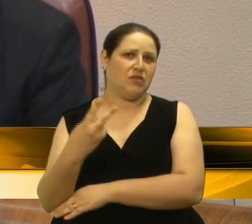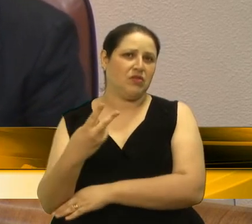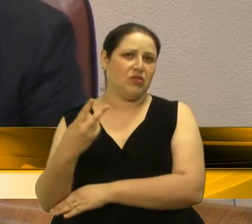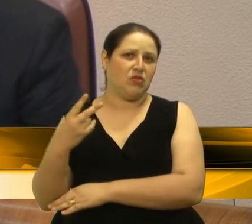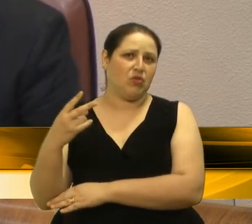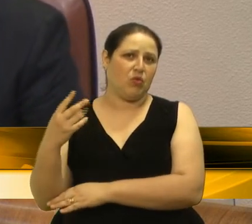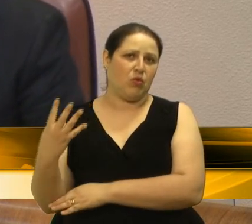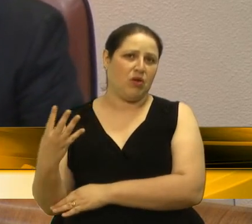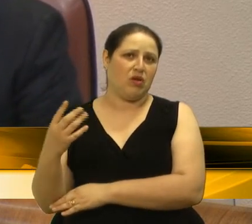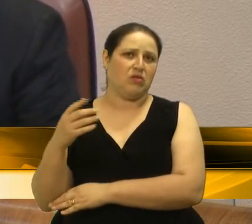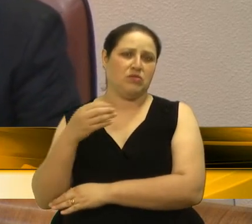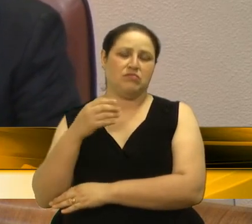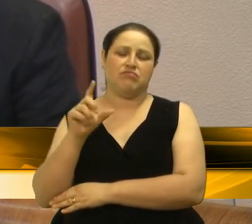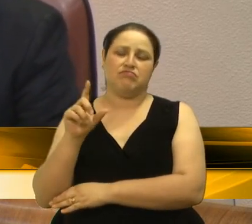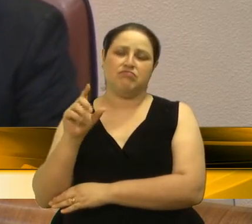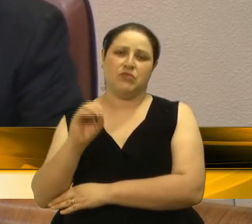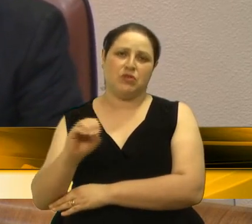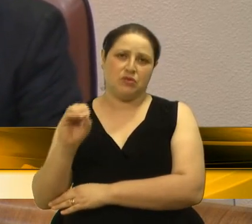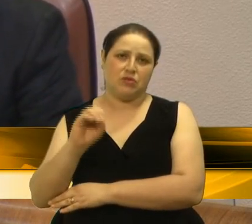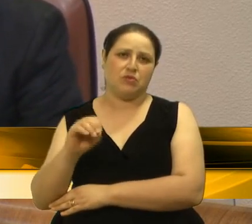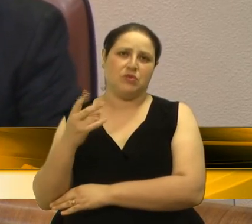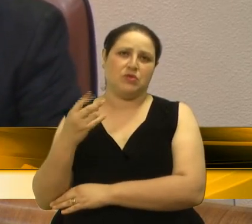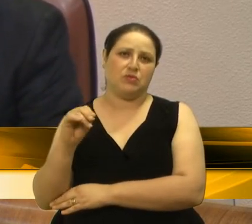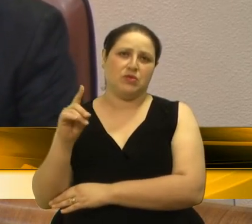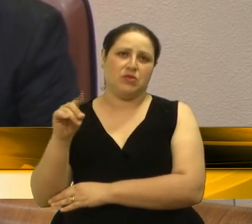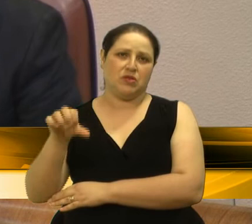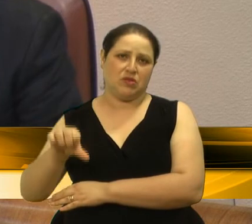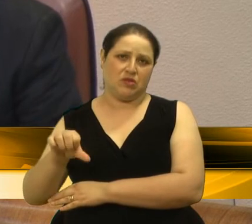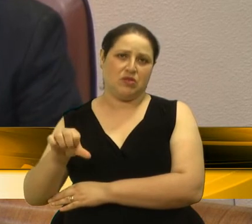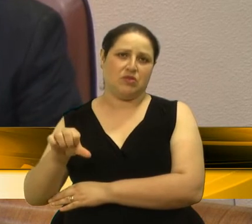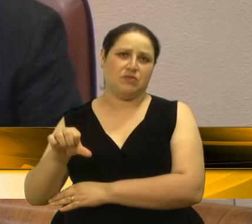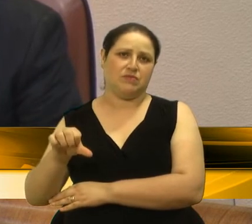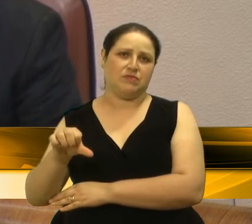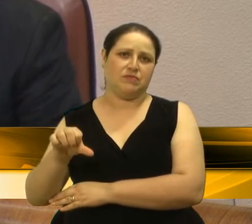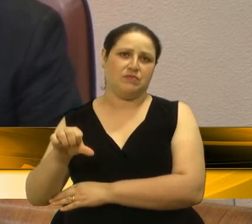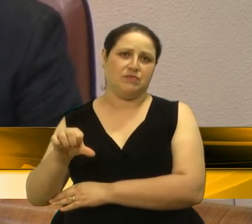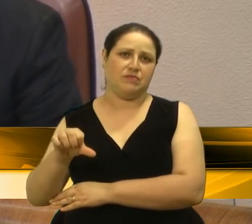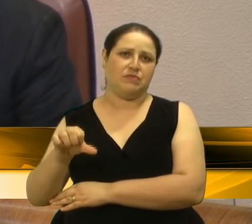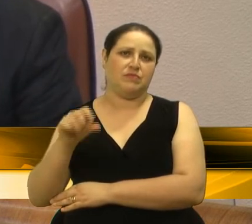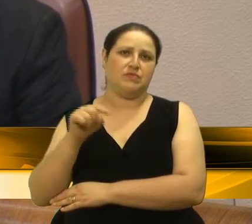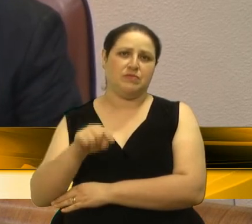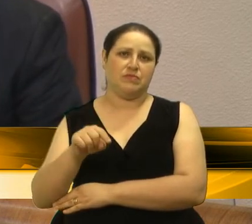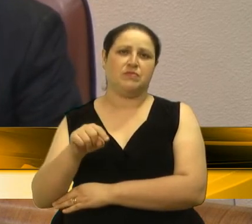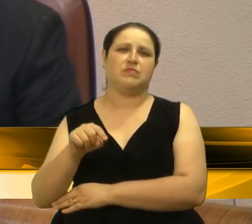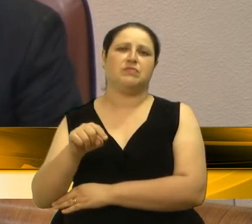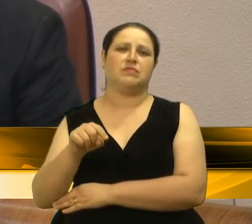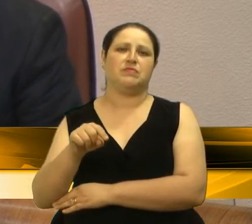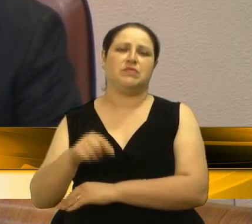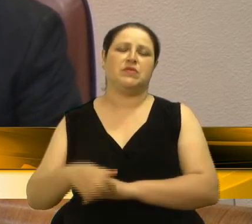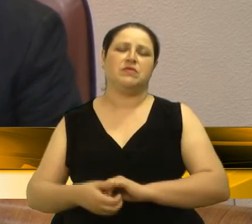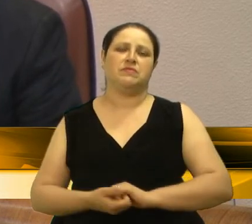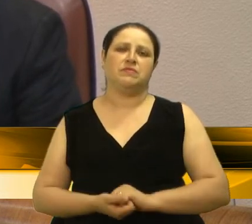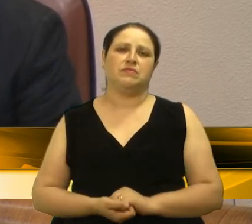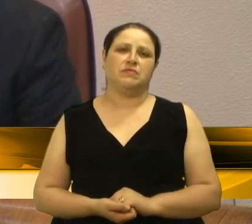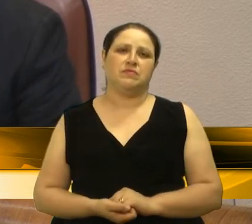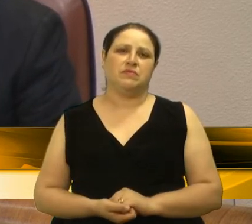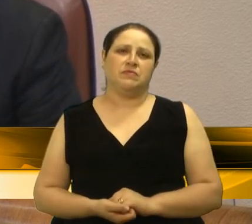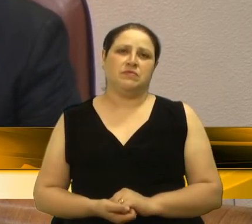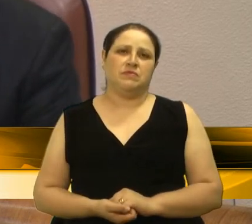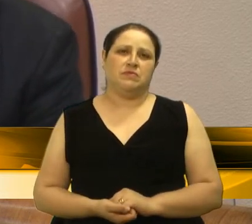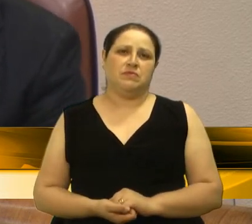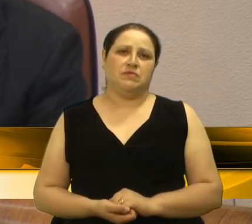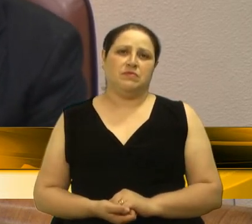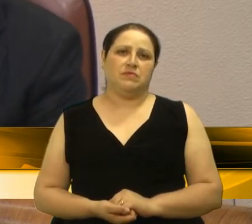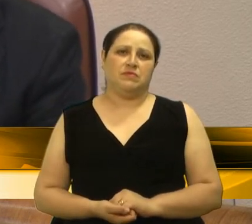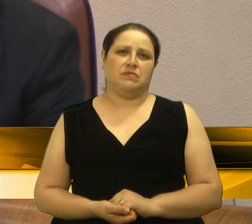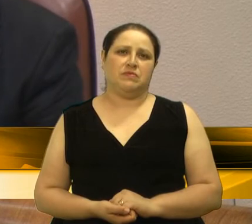Outro sim, a medida liminar ora postulada é perfeitamente reversível na eventualidade da futura improcedência da ação ou da